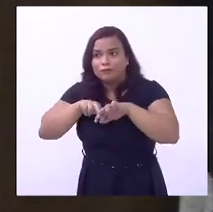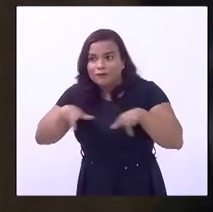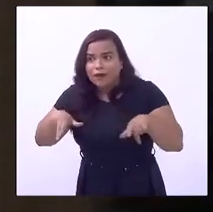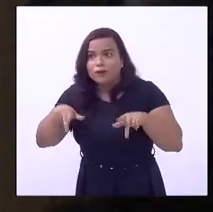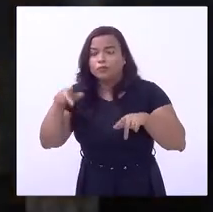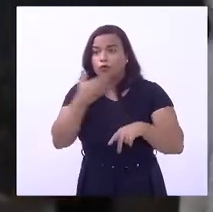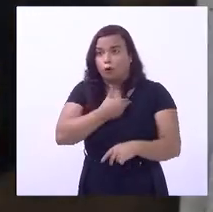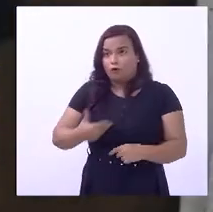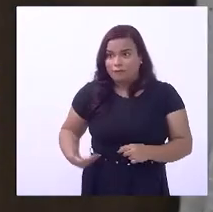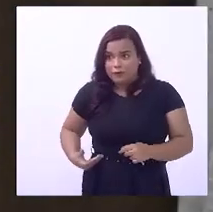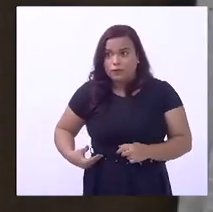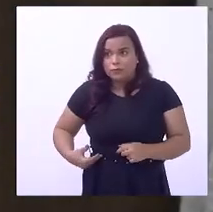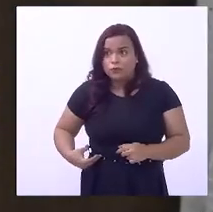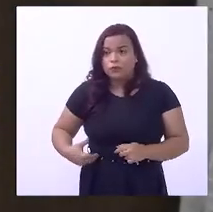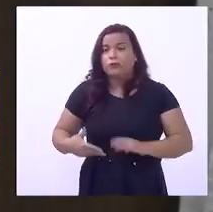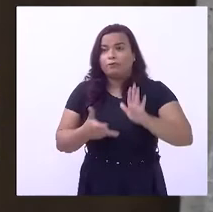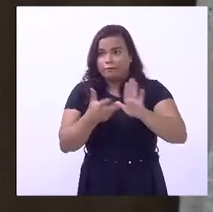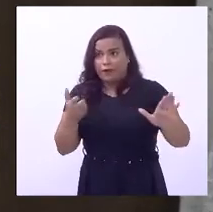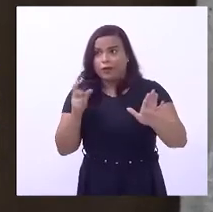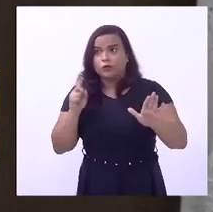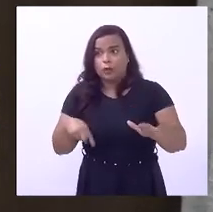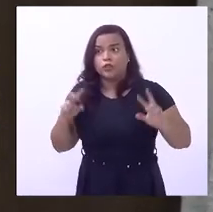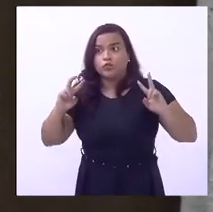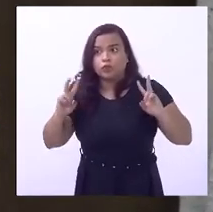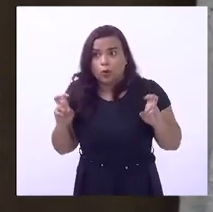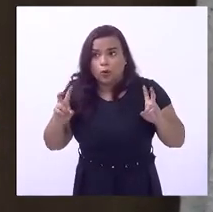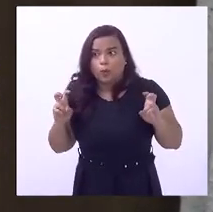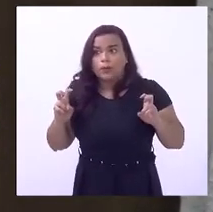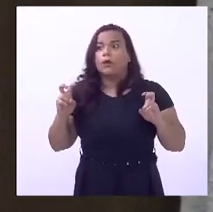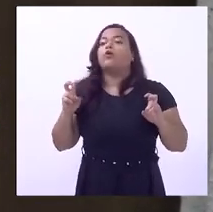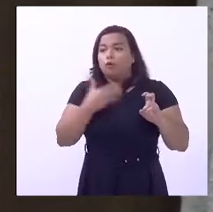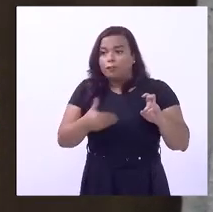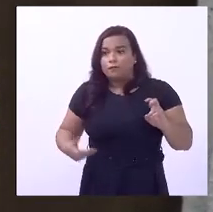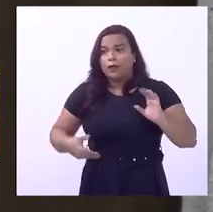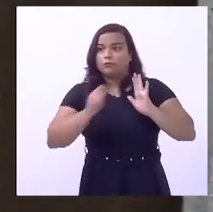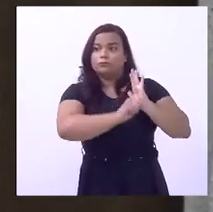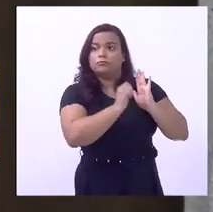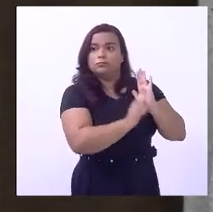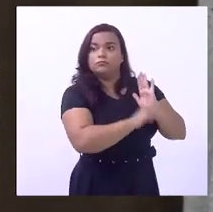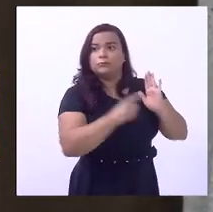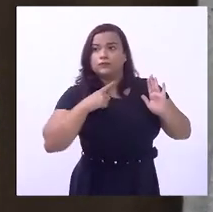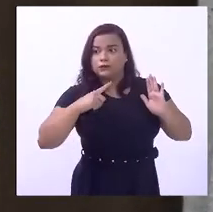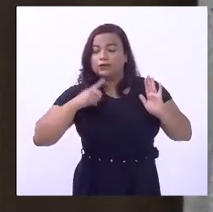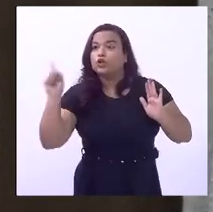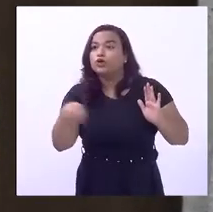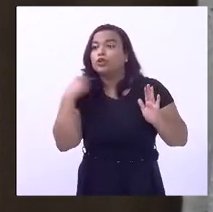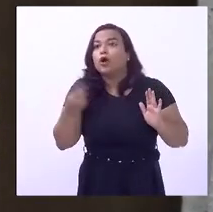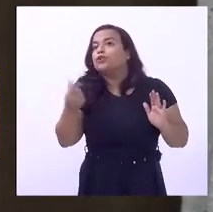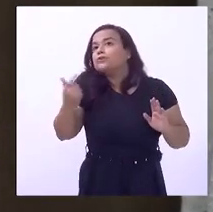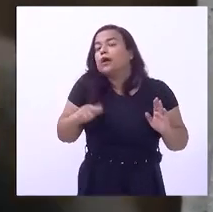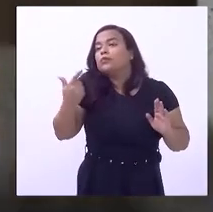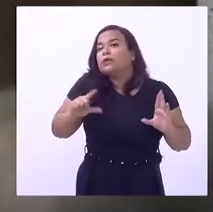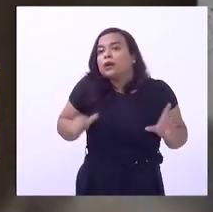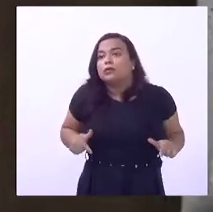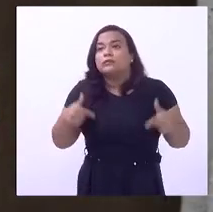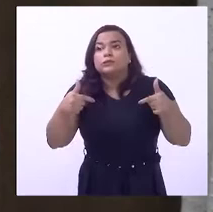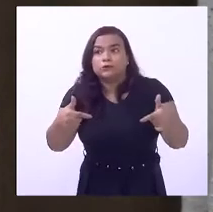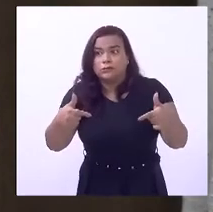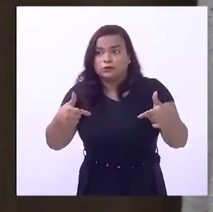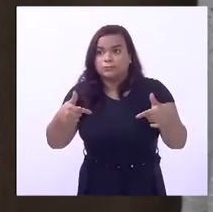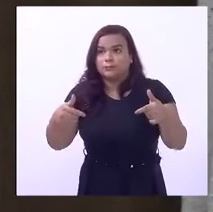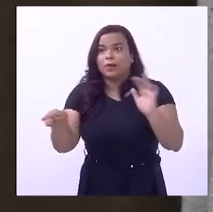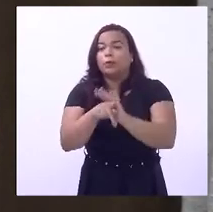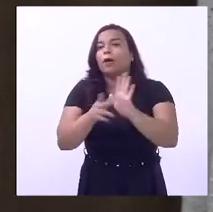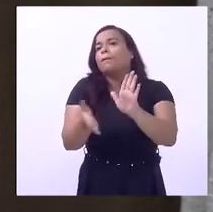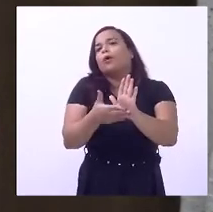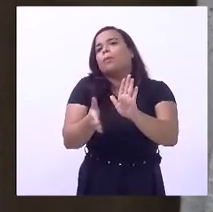projeto dizem respeito, segundo o próprio governo escreveu aqui, que nós não temos iniciativa para